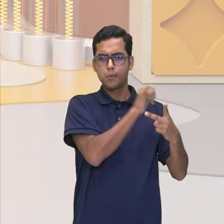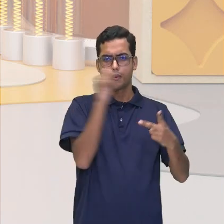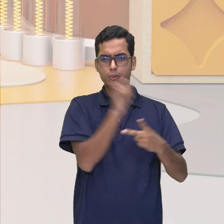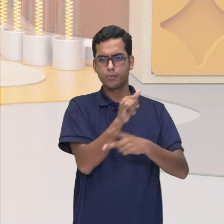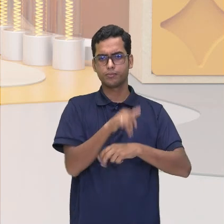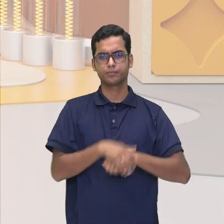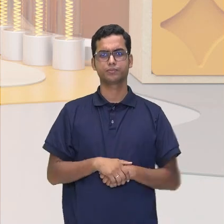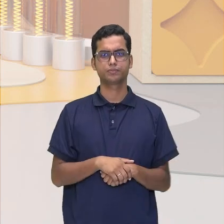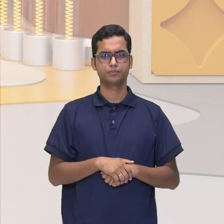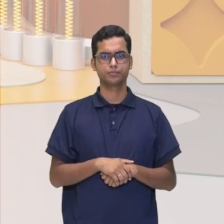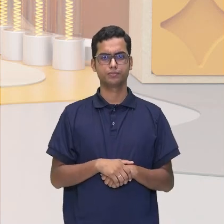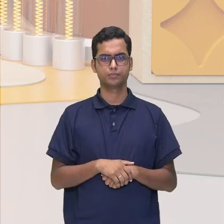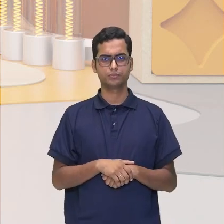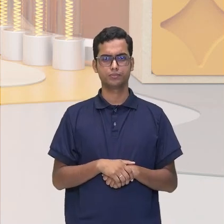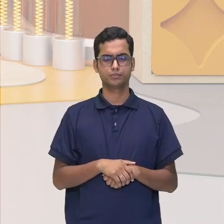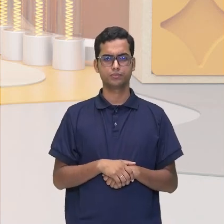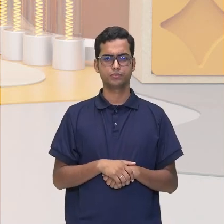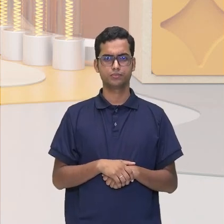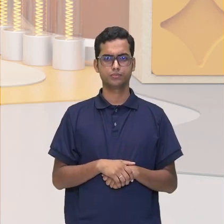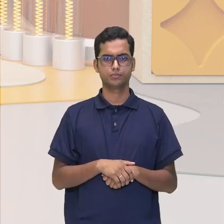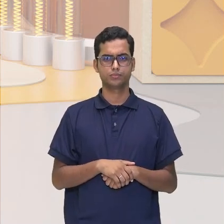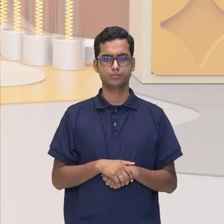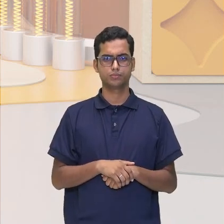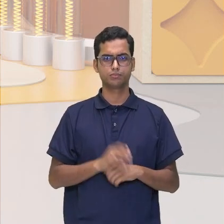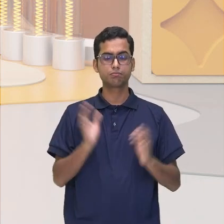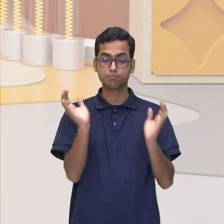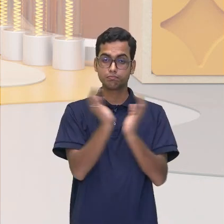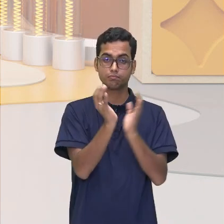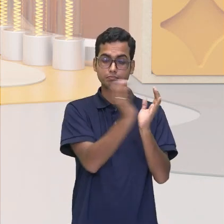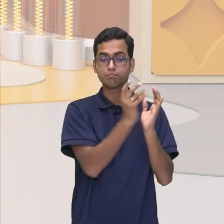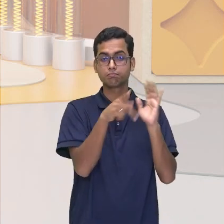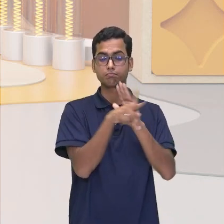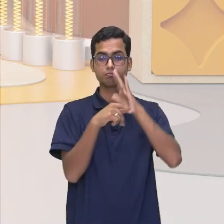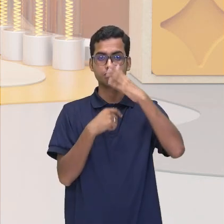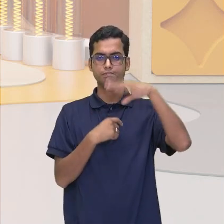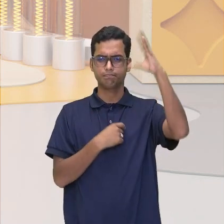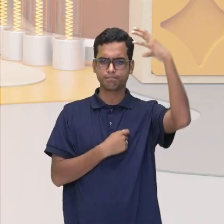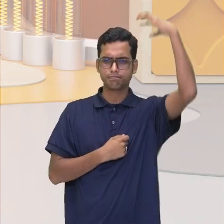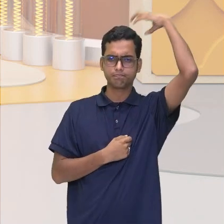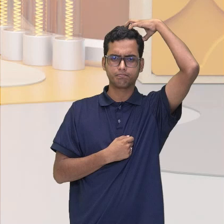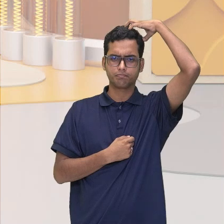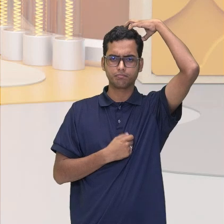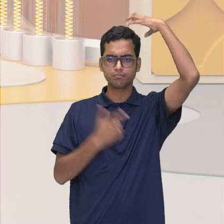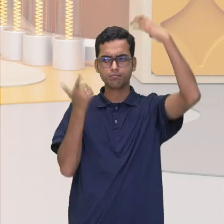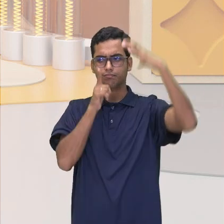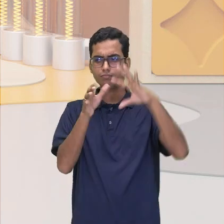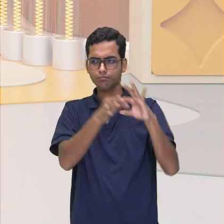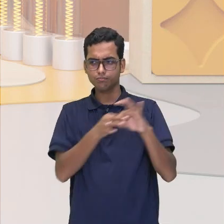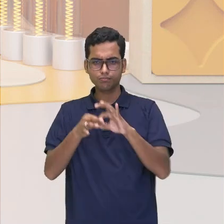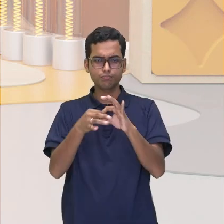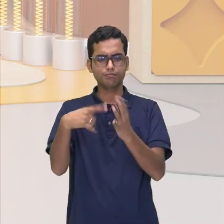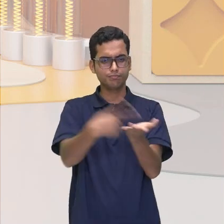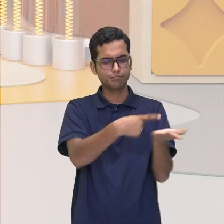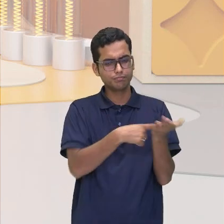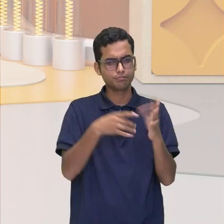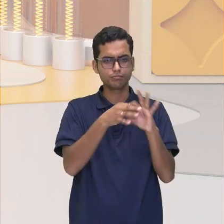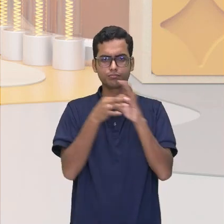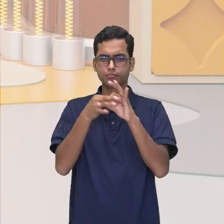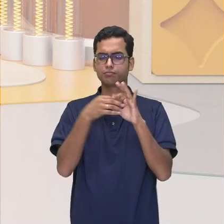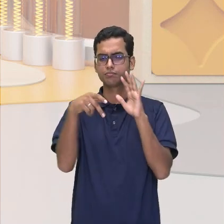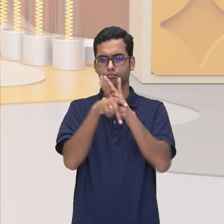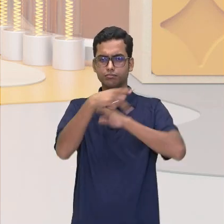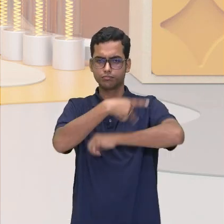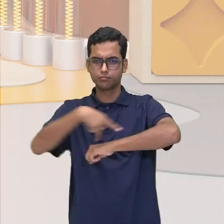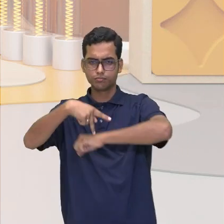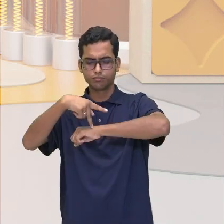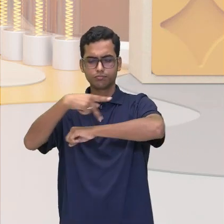unificação tanto dos ducados quanto dos reinos para a unificação desses dois estados nacionais. Então,